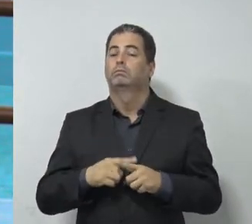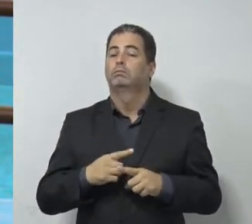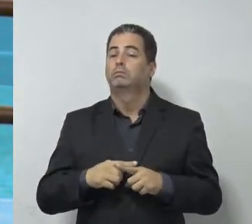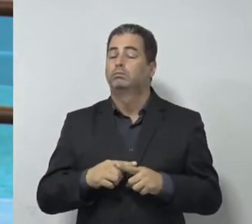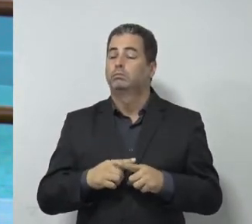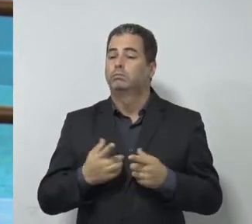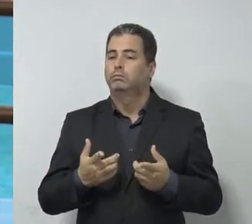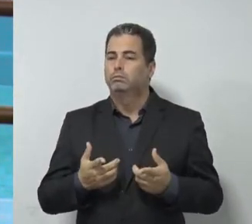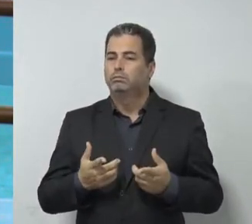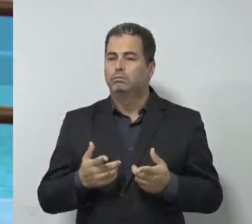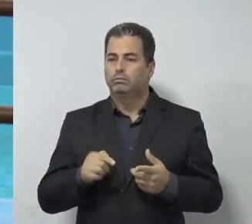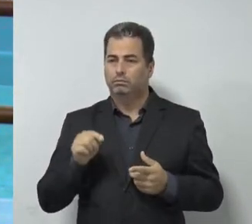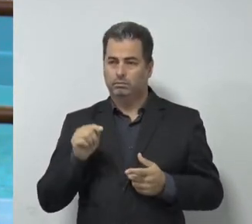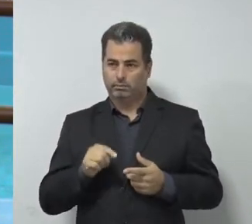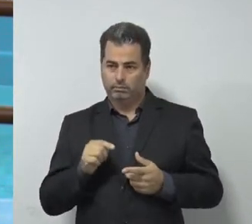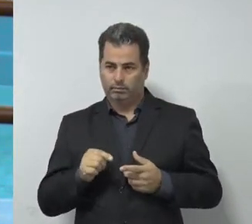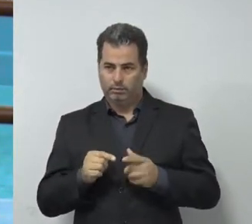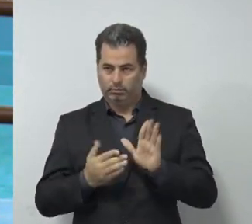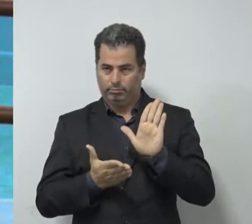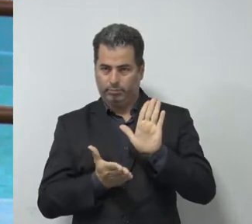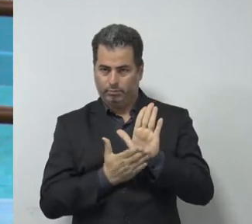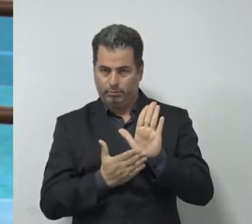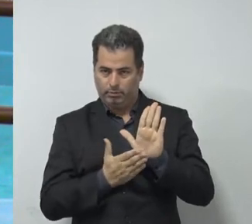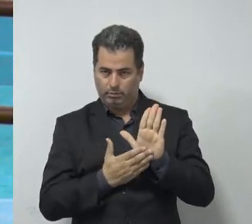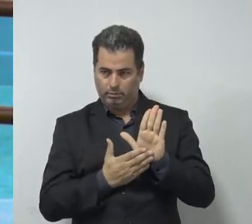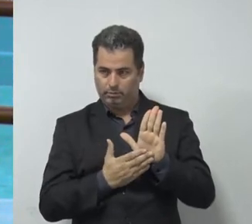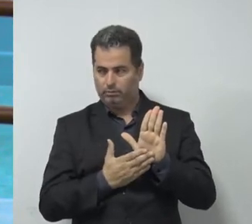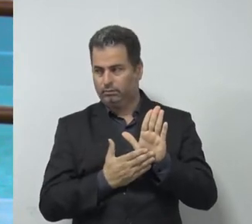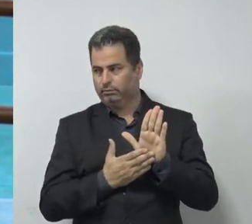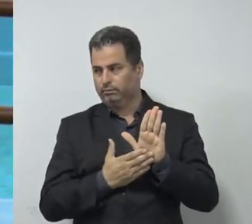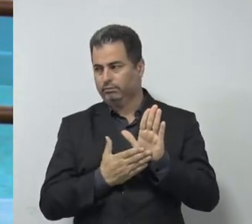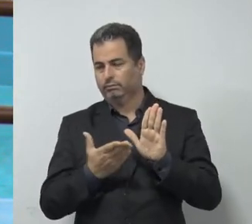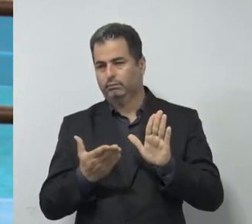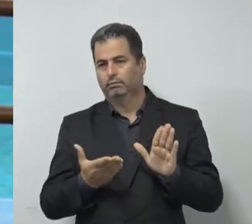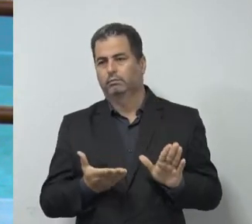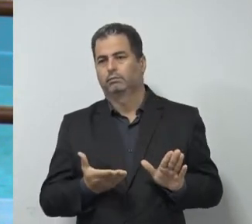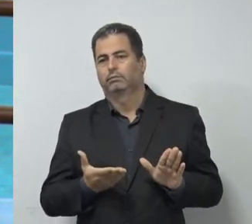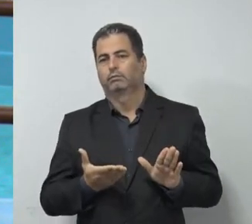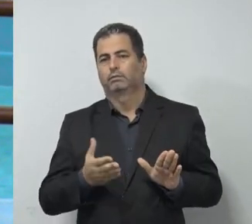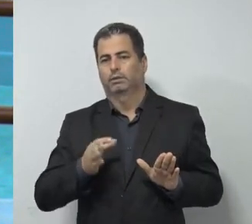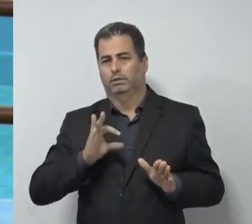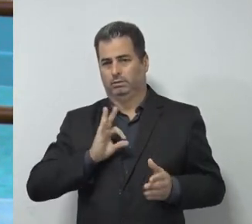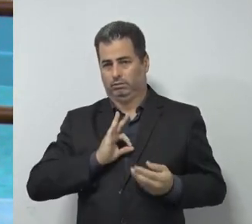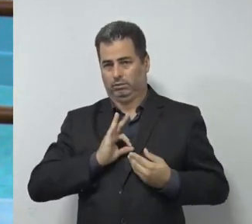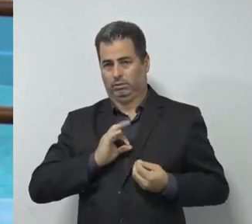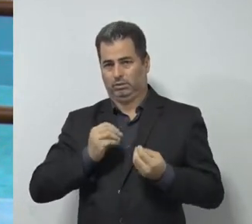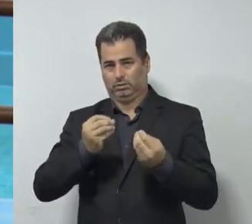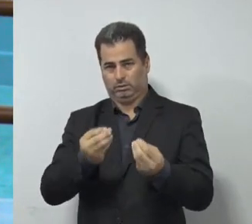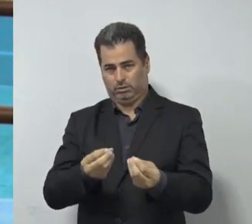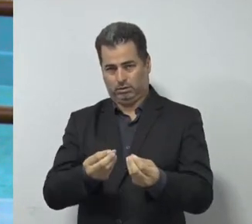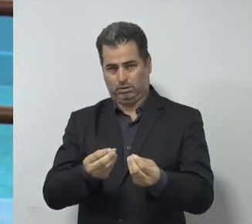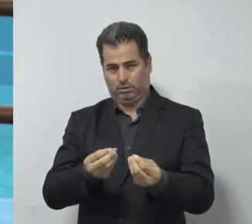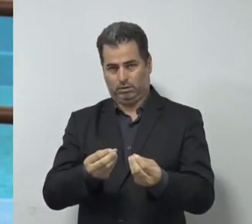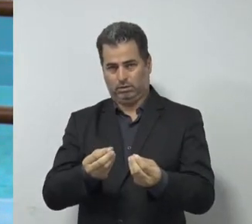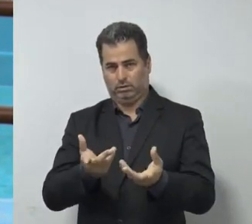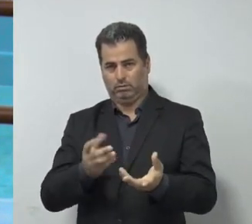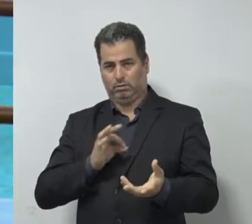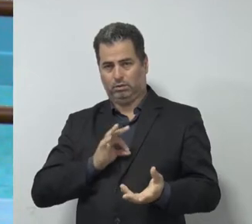quando essa foi proposta essa entrega da medalha Dulce de